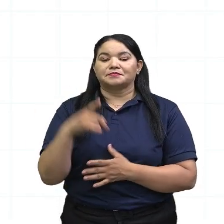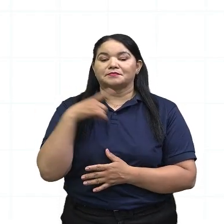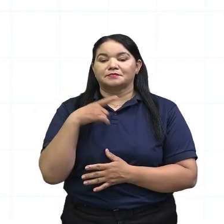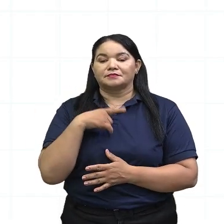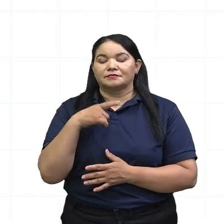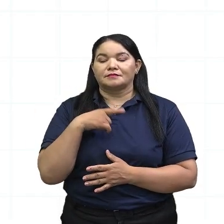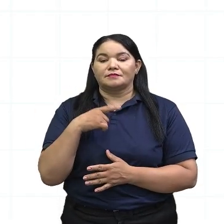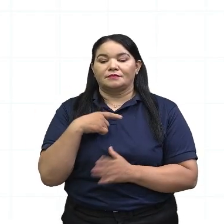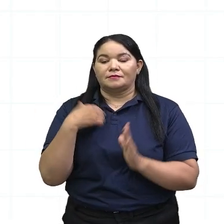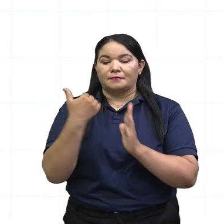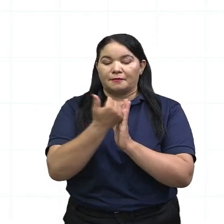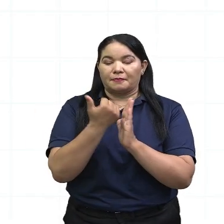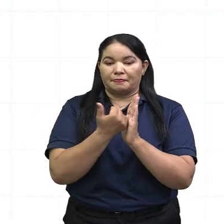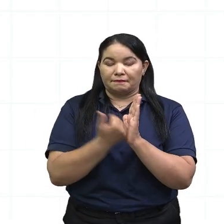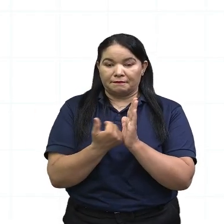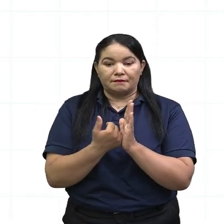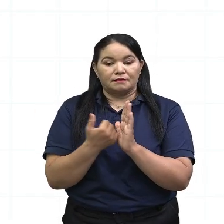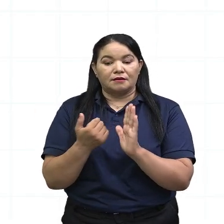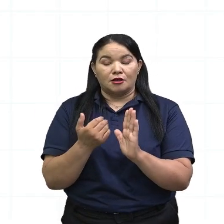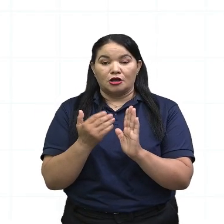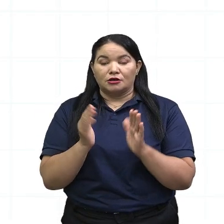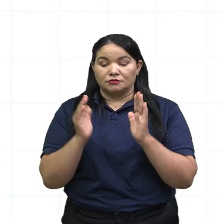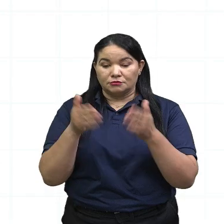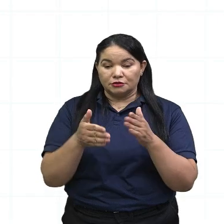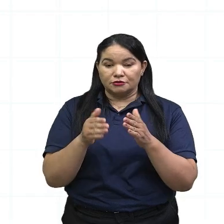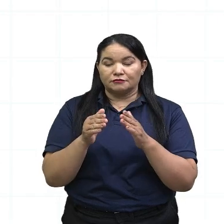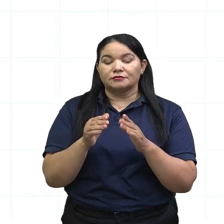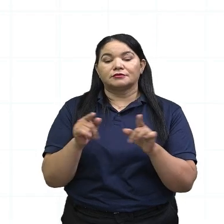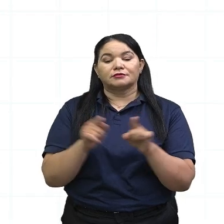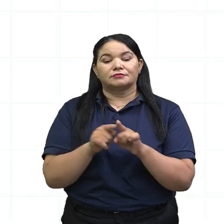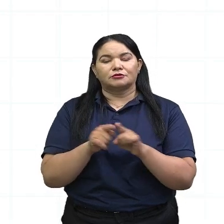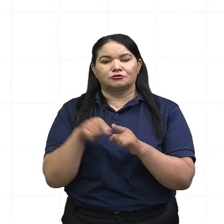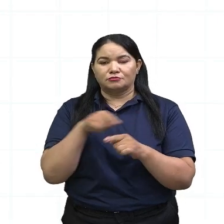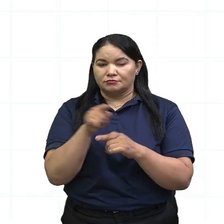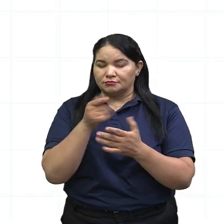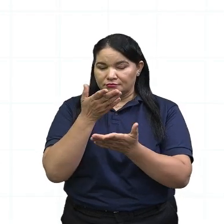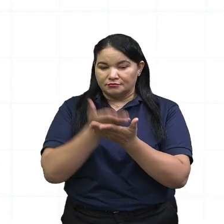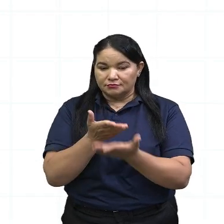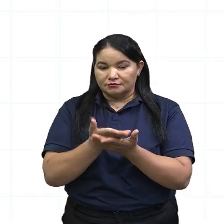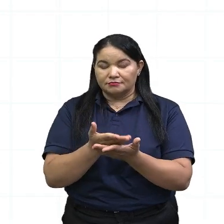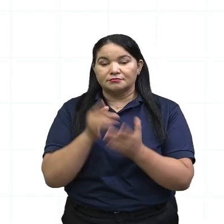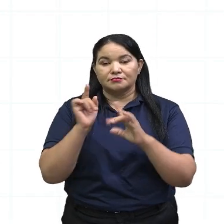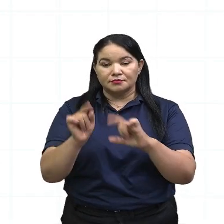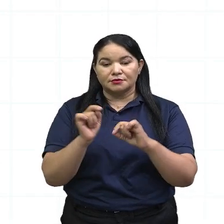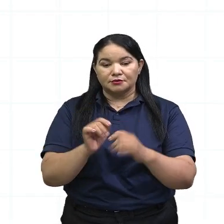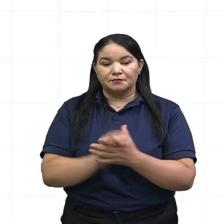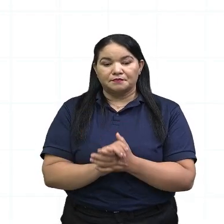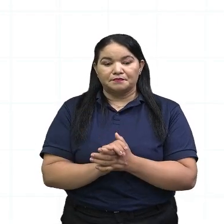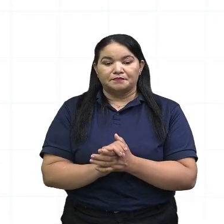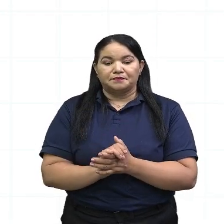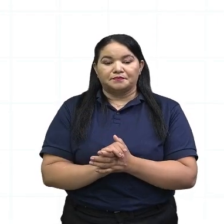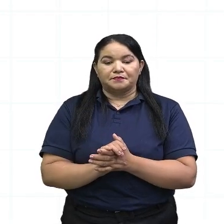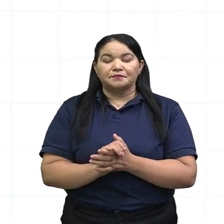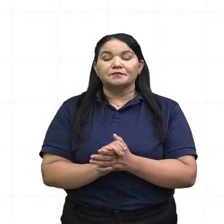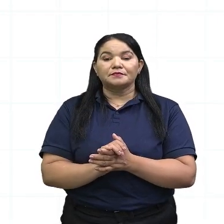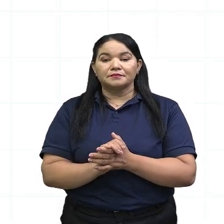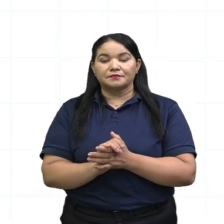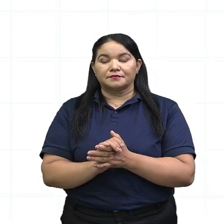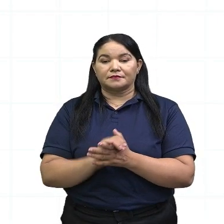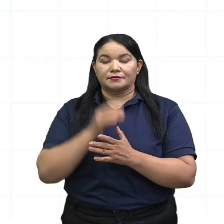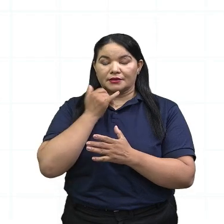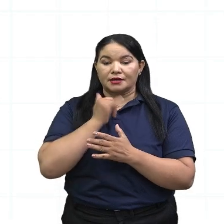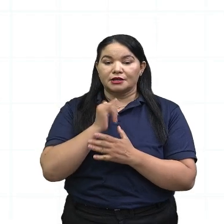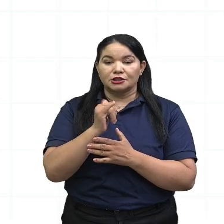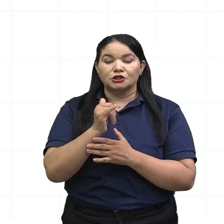uma categoria especial, foi o que nós estudamos, a energia nuclear, que vem